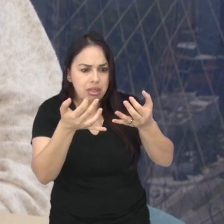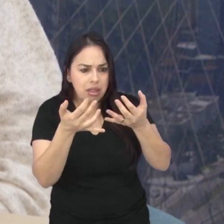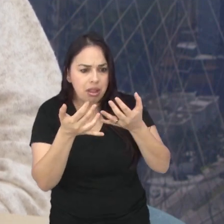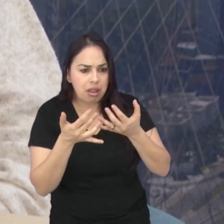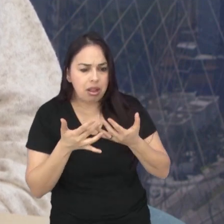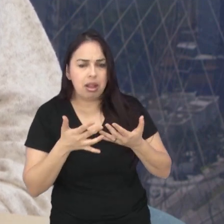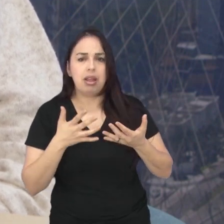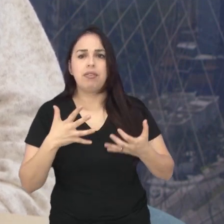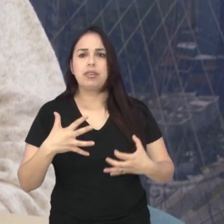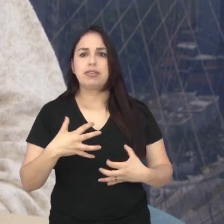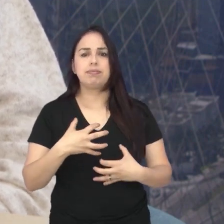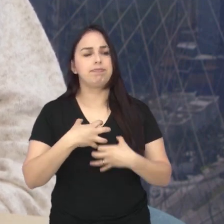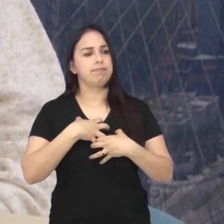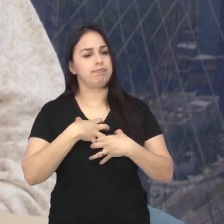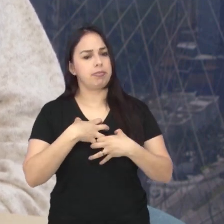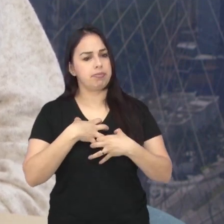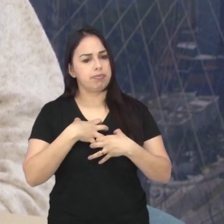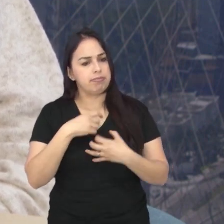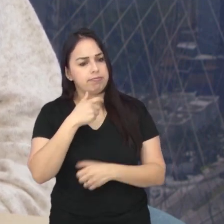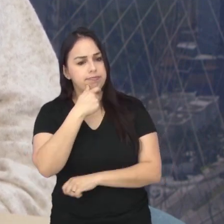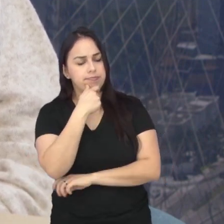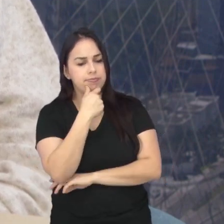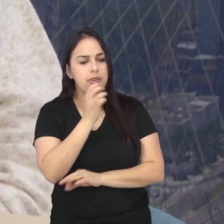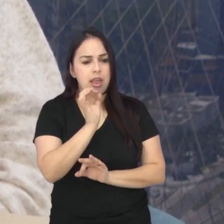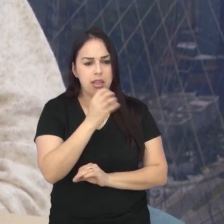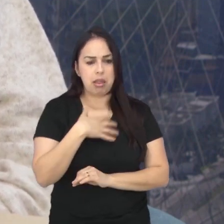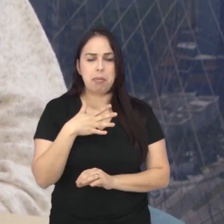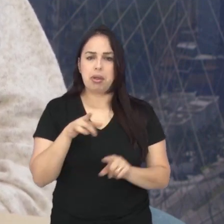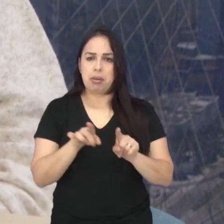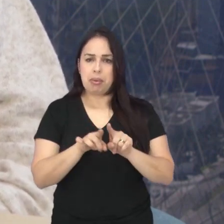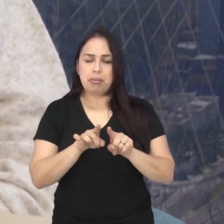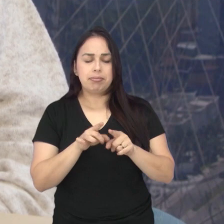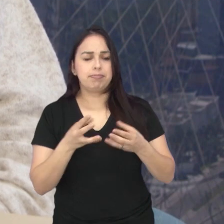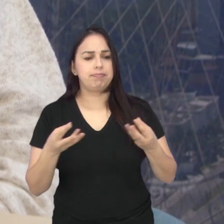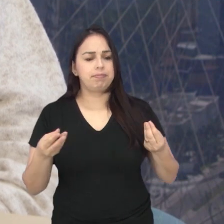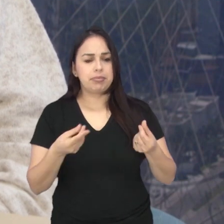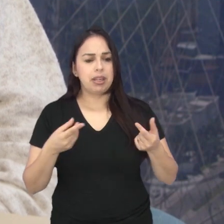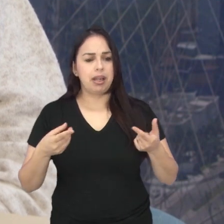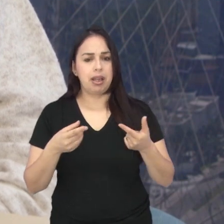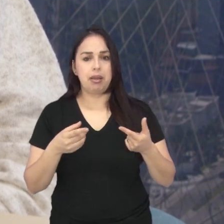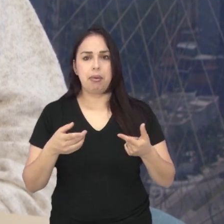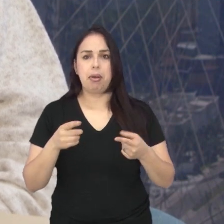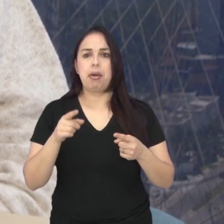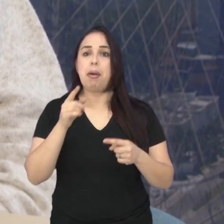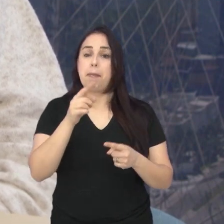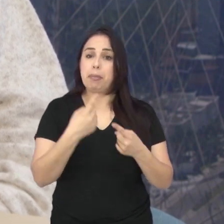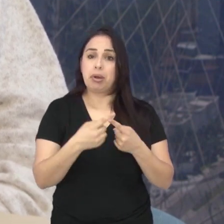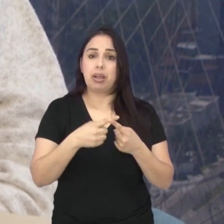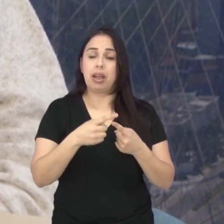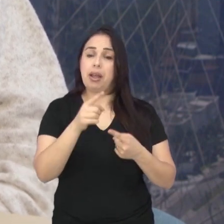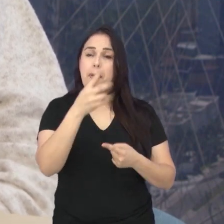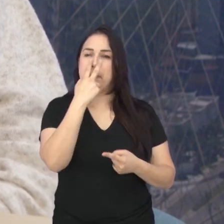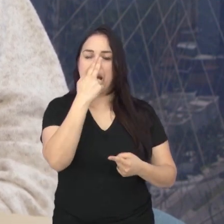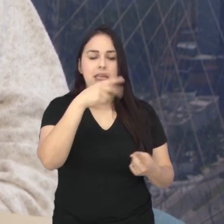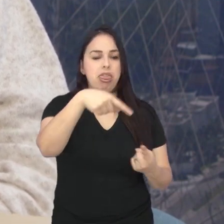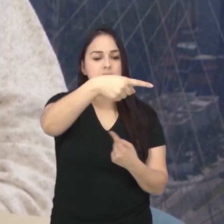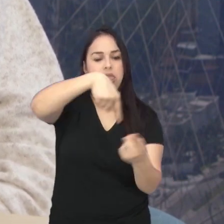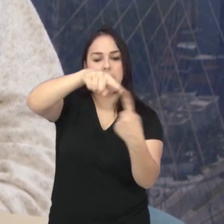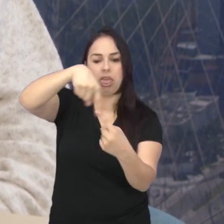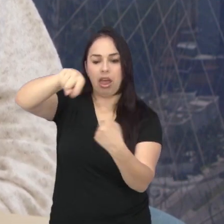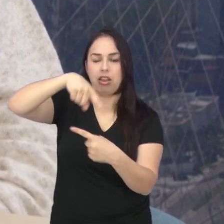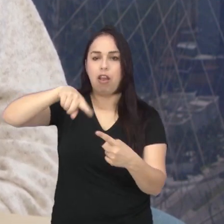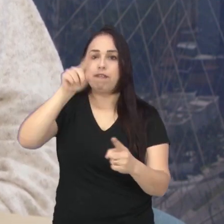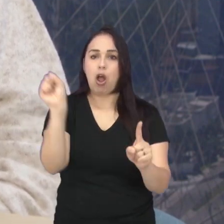esteja preparado para ouvir e esteja preparado, inclusive, para enfrentar o ciclo de violência doméstica, né? Porque a gente